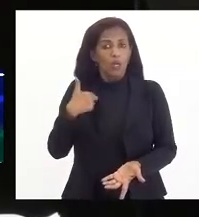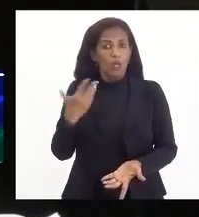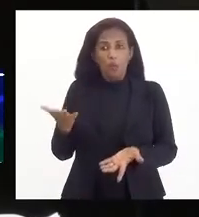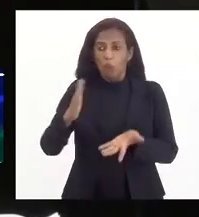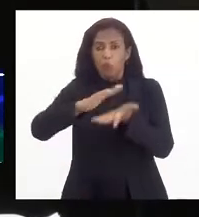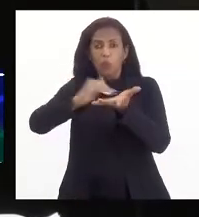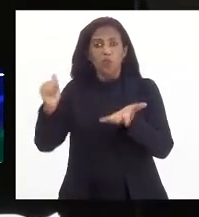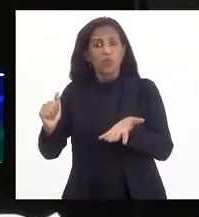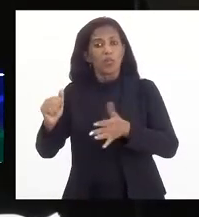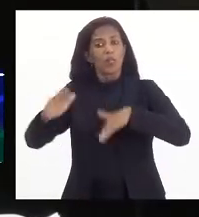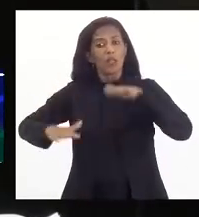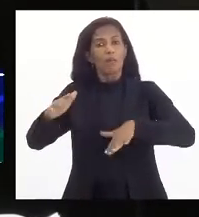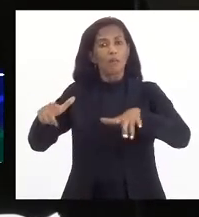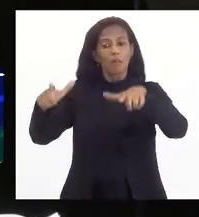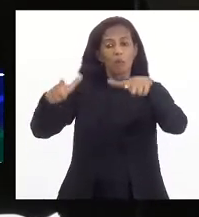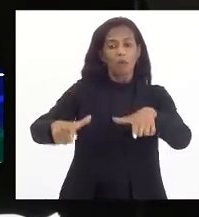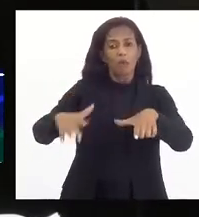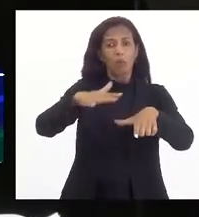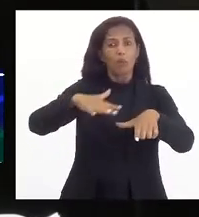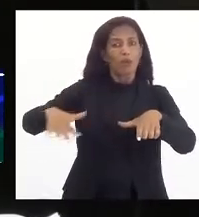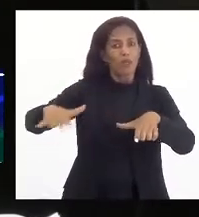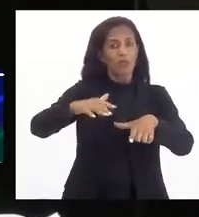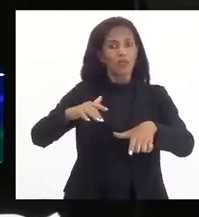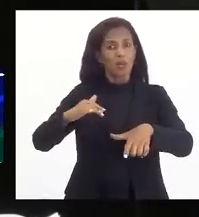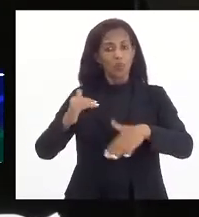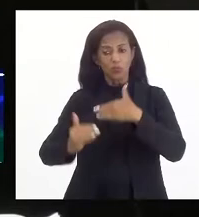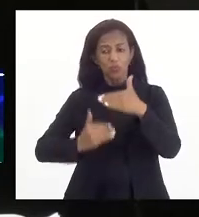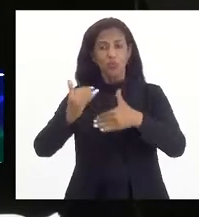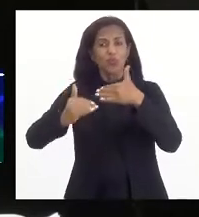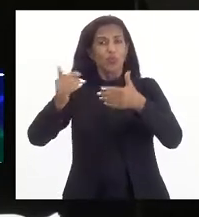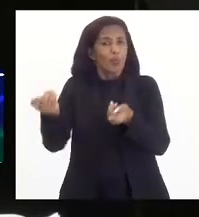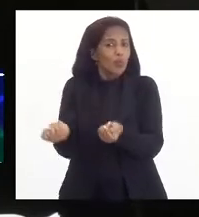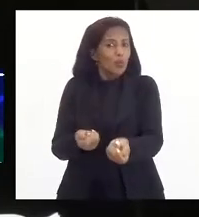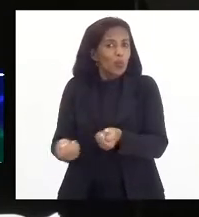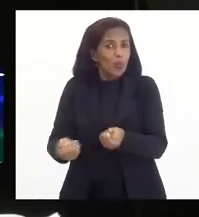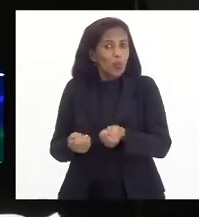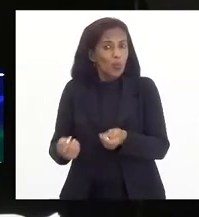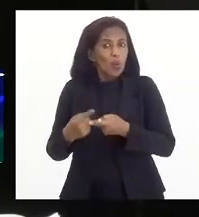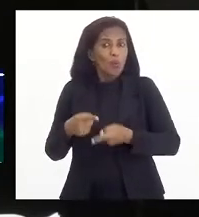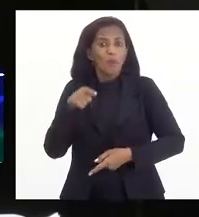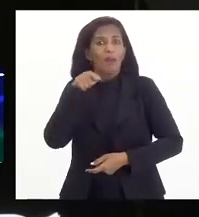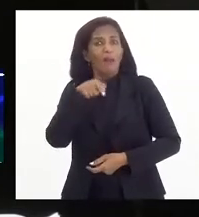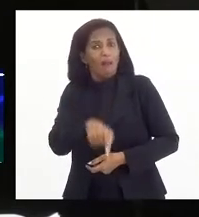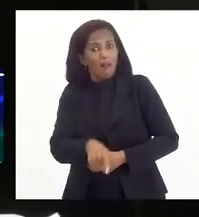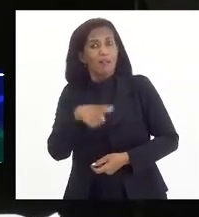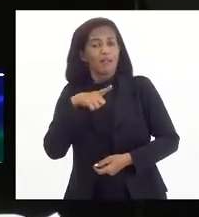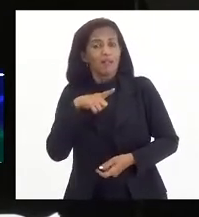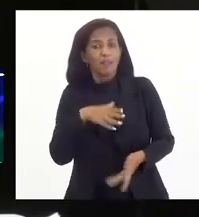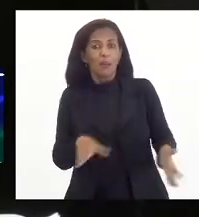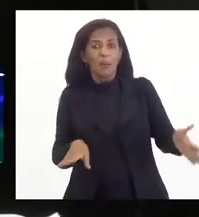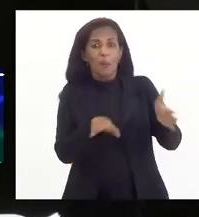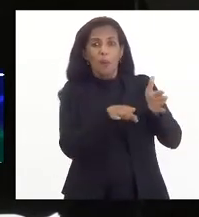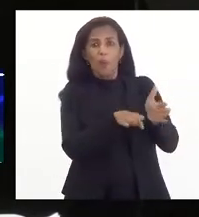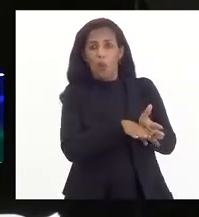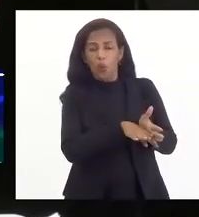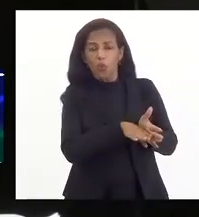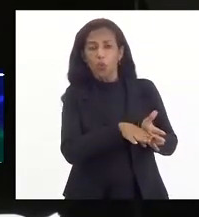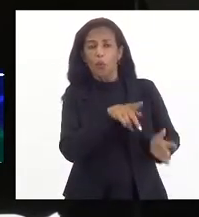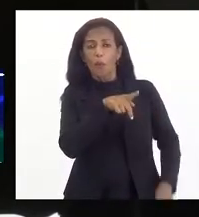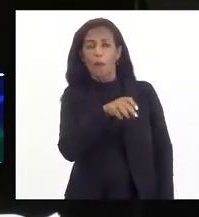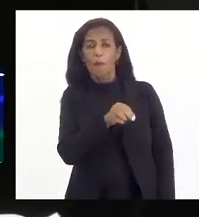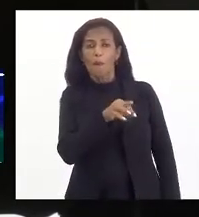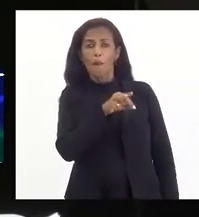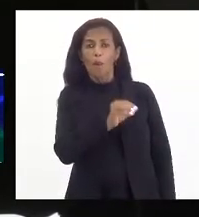que é um potencial de crescimento e desenvolvimento econômico porque a linha que nós temos o povo Sepetiba o